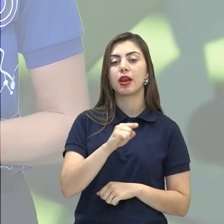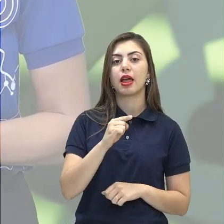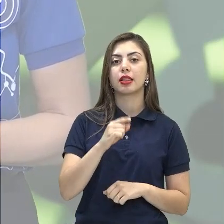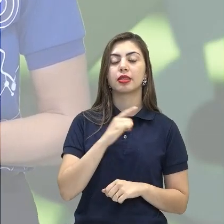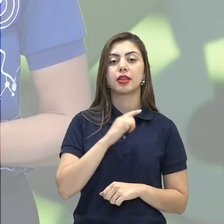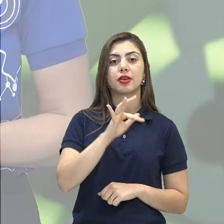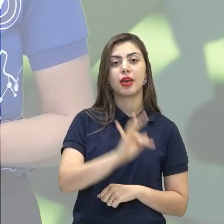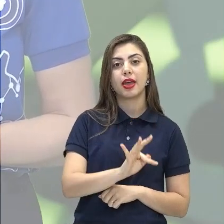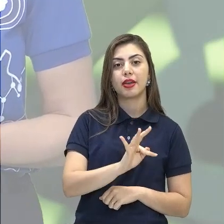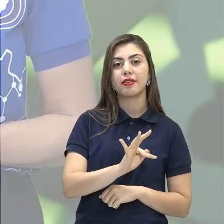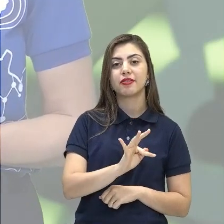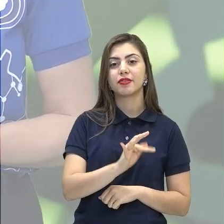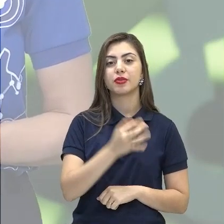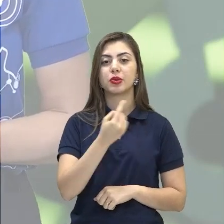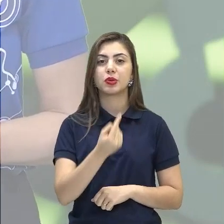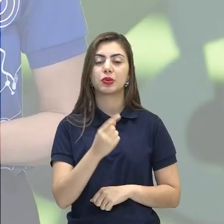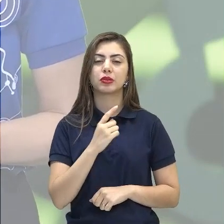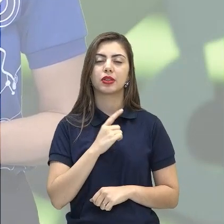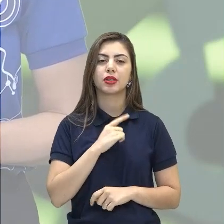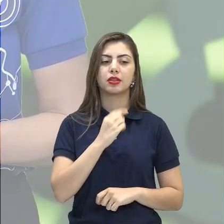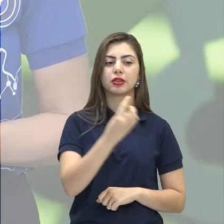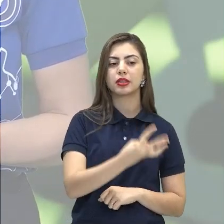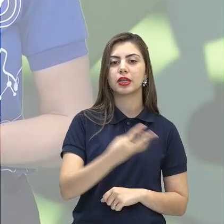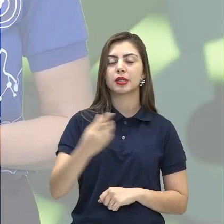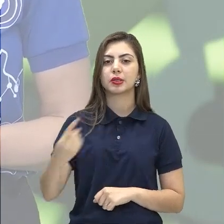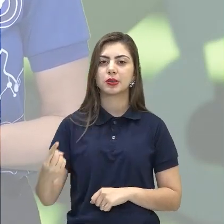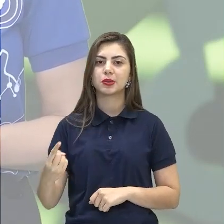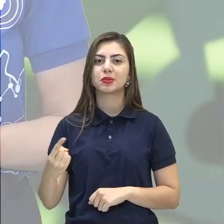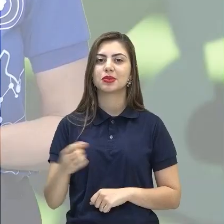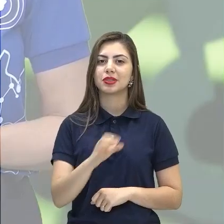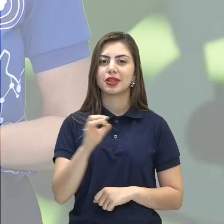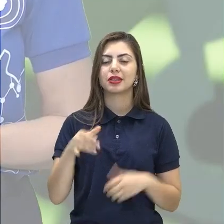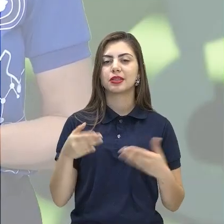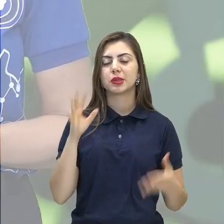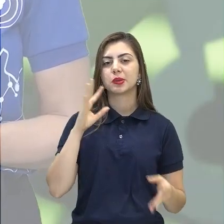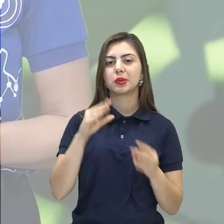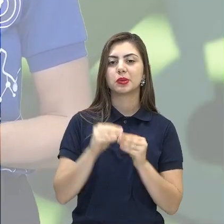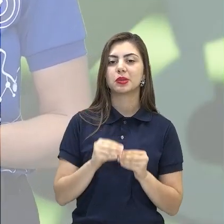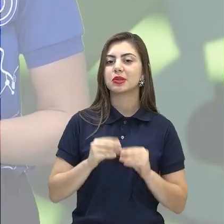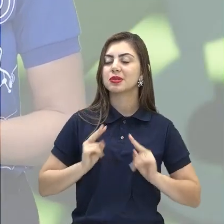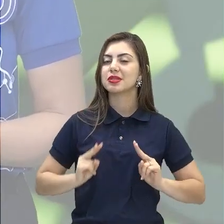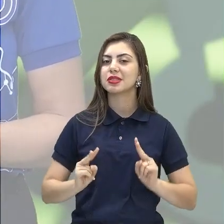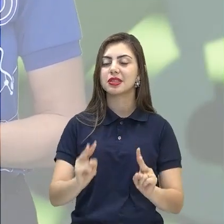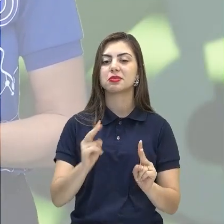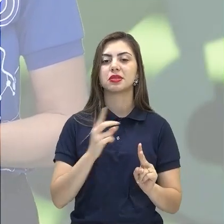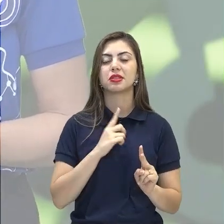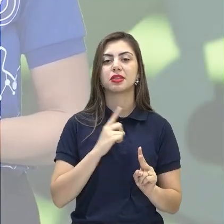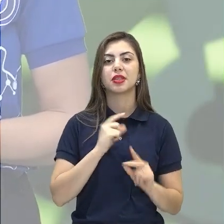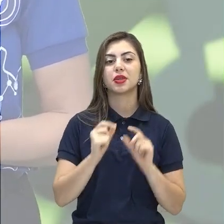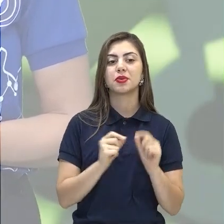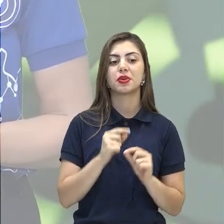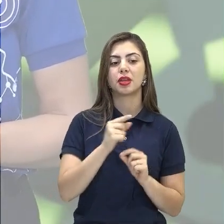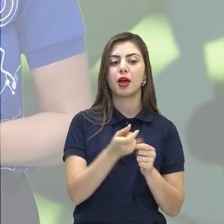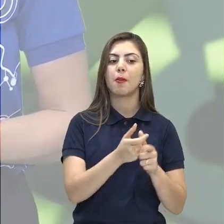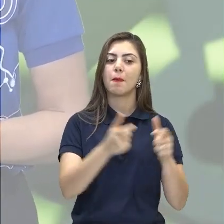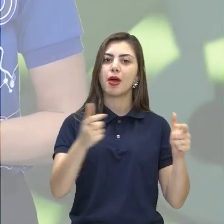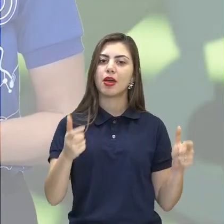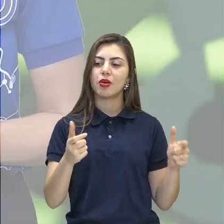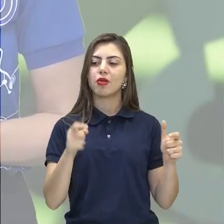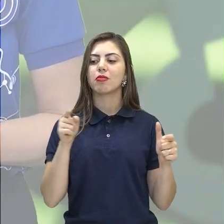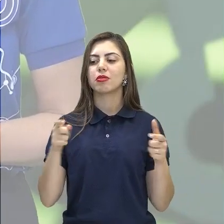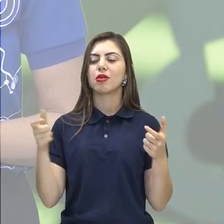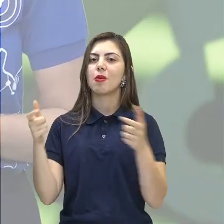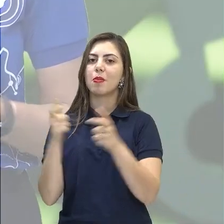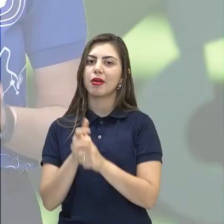uma proporção de 3 para 1, o que poderia sugerir que sempre haveria um fator que dominava sobre o outro.